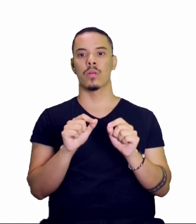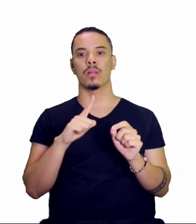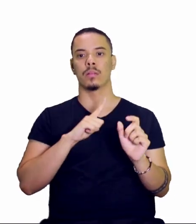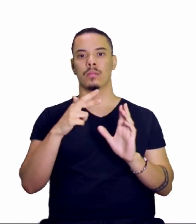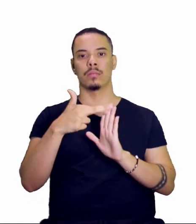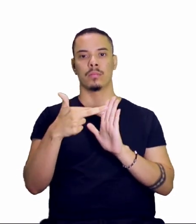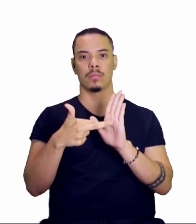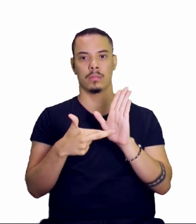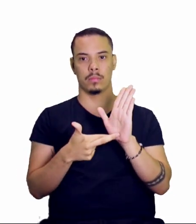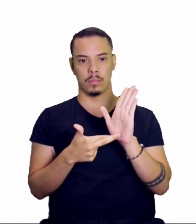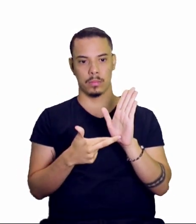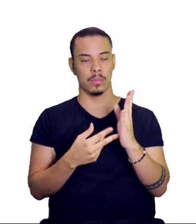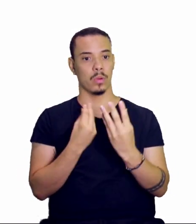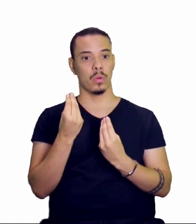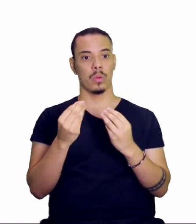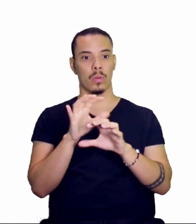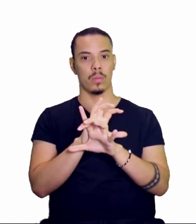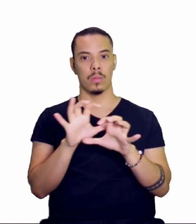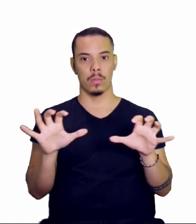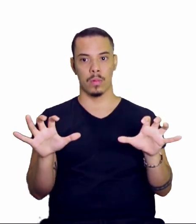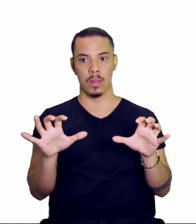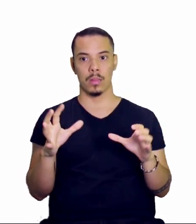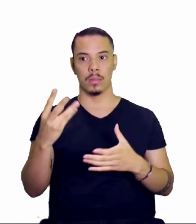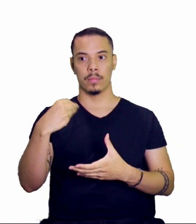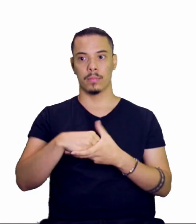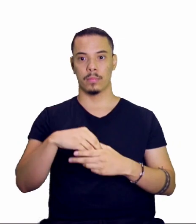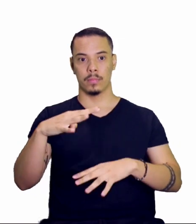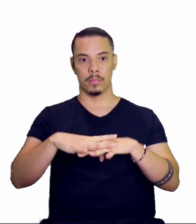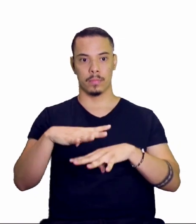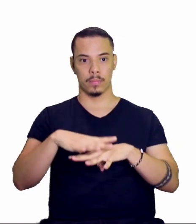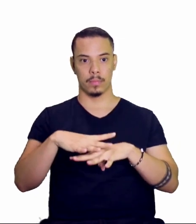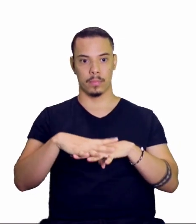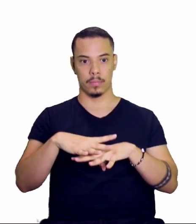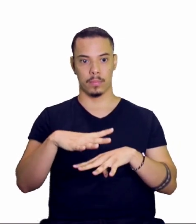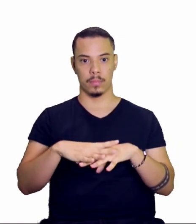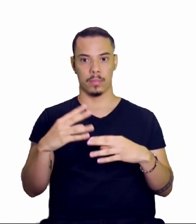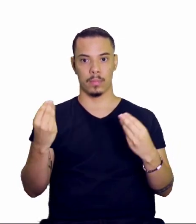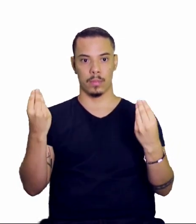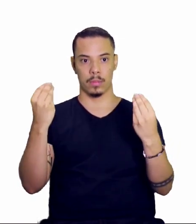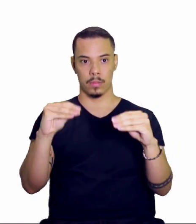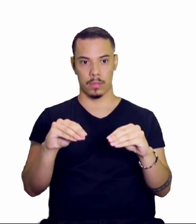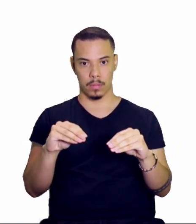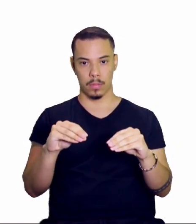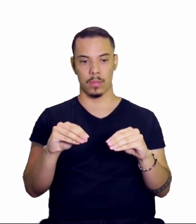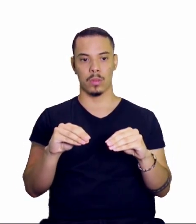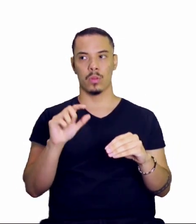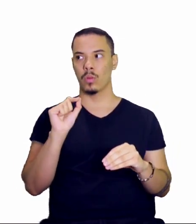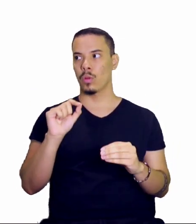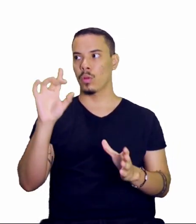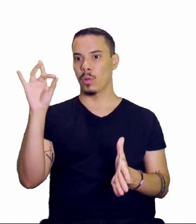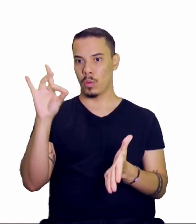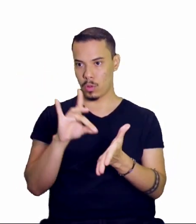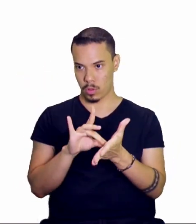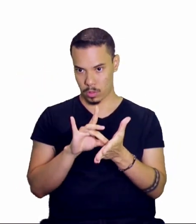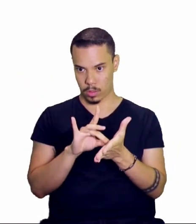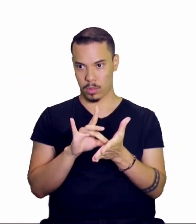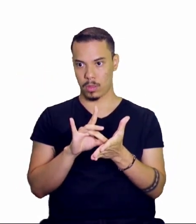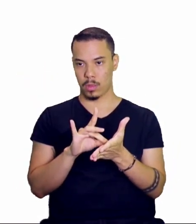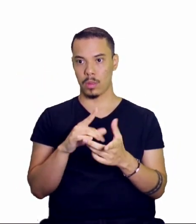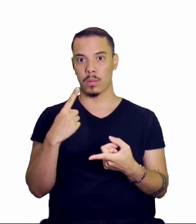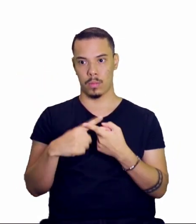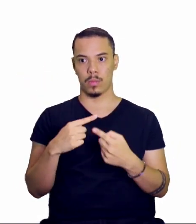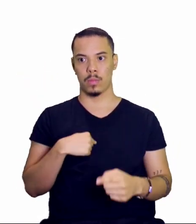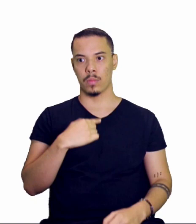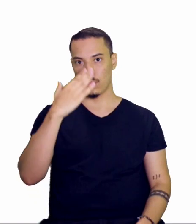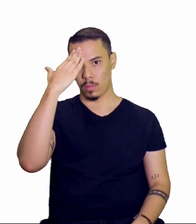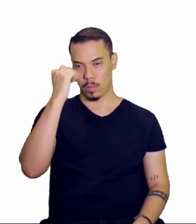Regrinha de 3. Como assim, professora? Regrinha de 3 lá na matemática tem. Eu coloco em cima o original, certo? Que eu sei que